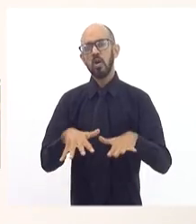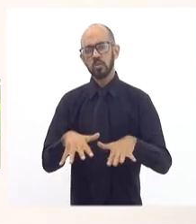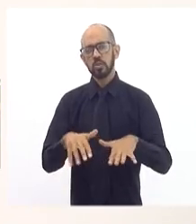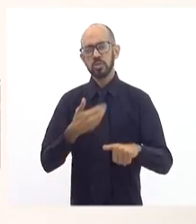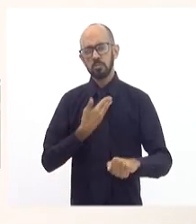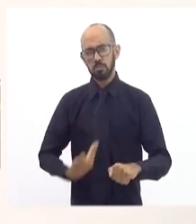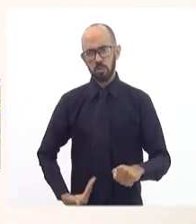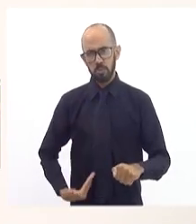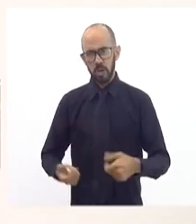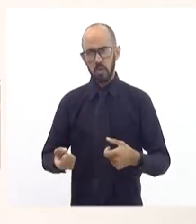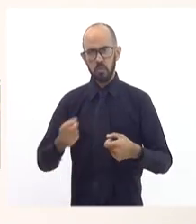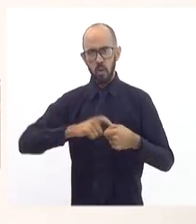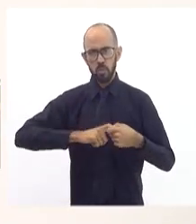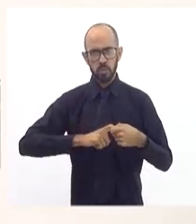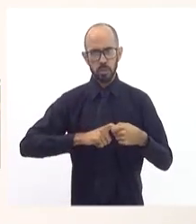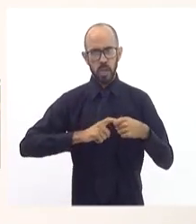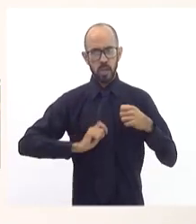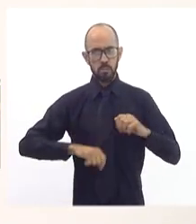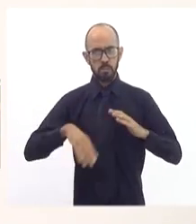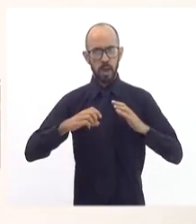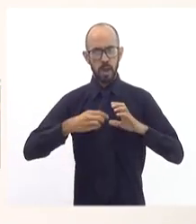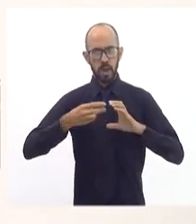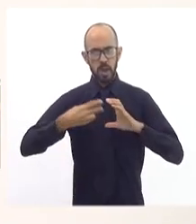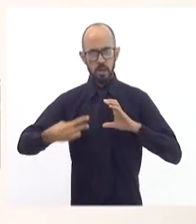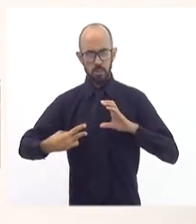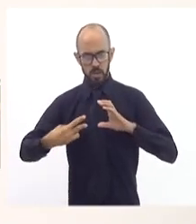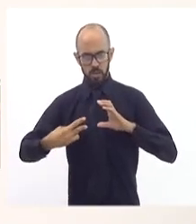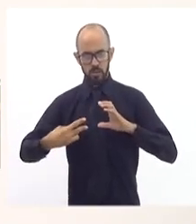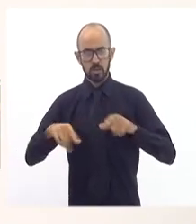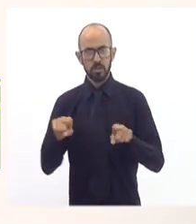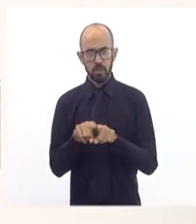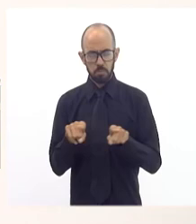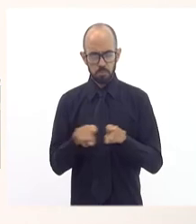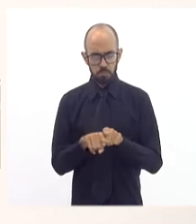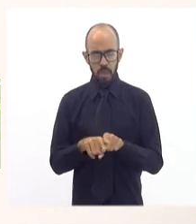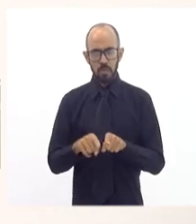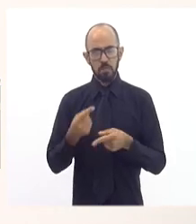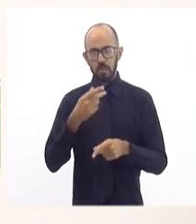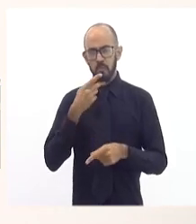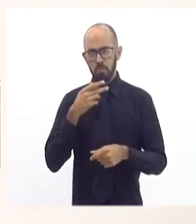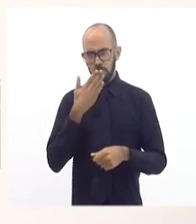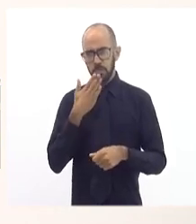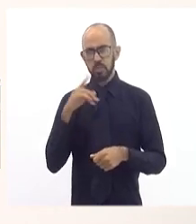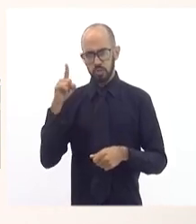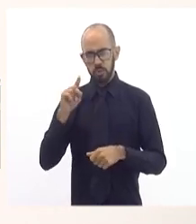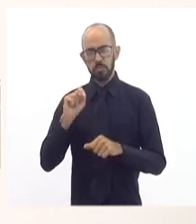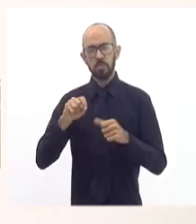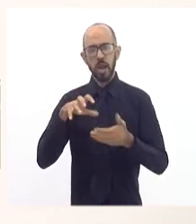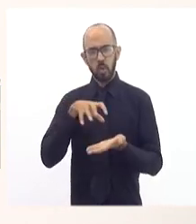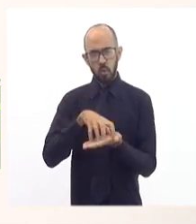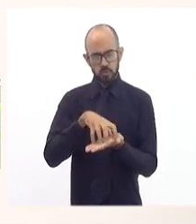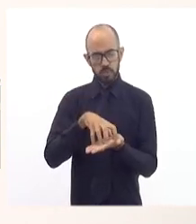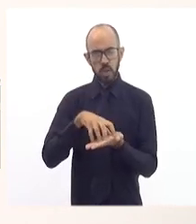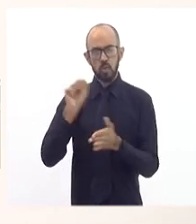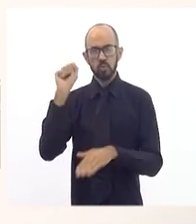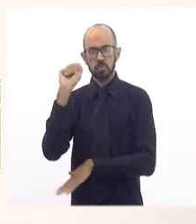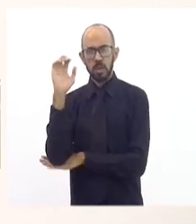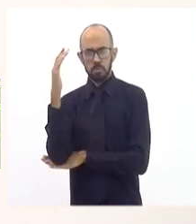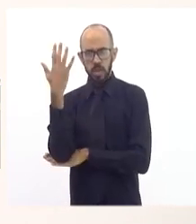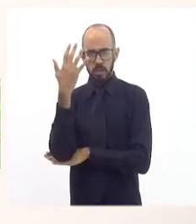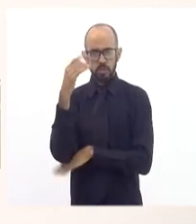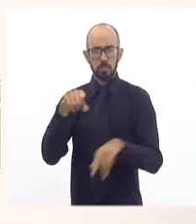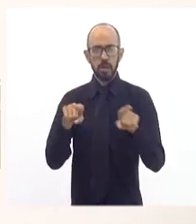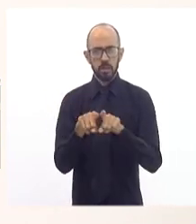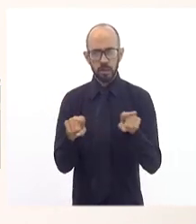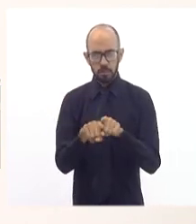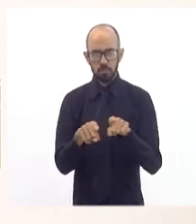voltei a câmara na semana retrasada para provocar isso também através da comissão de Meio Ambiente da câmara para que seja para